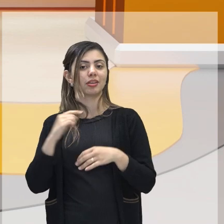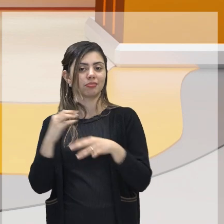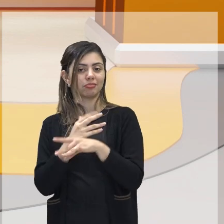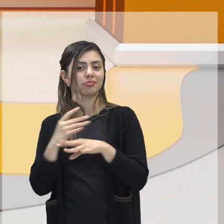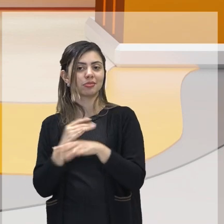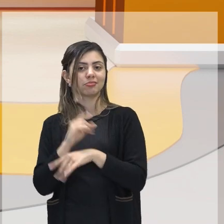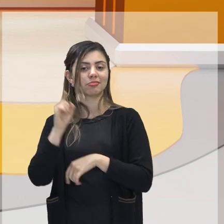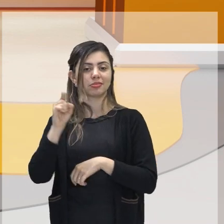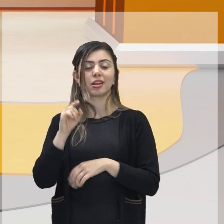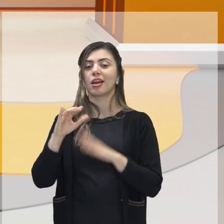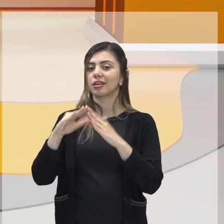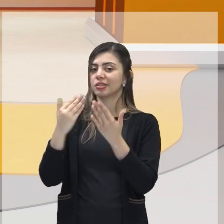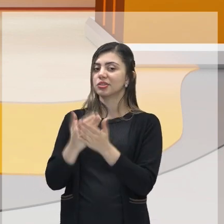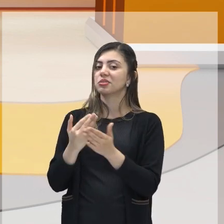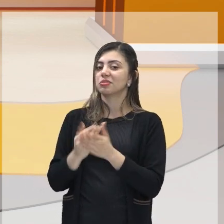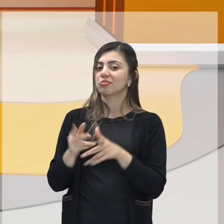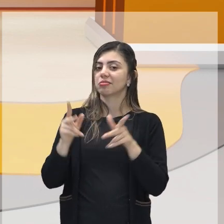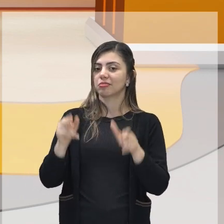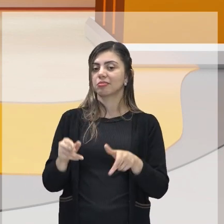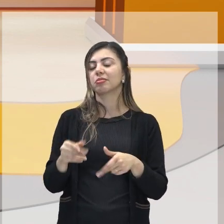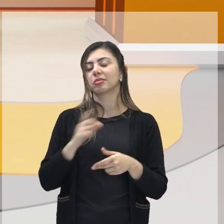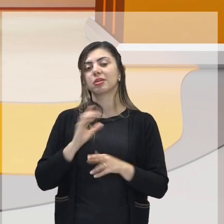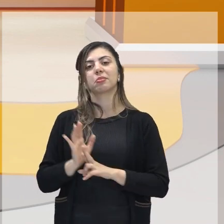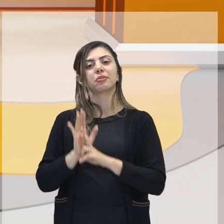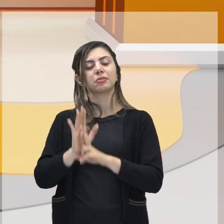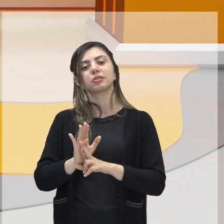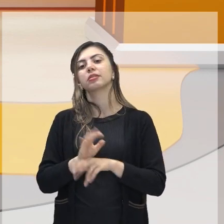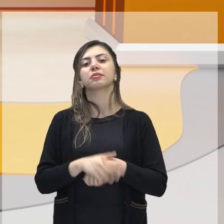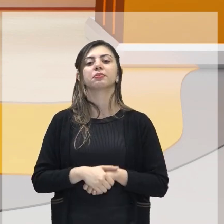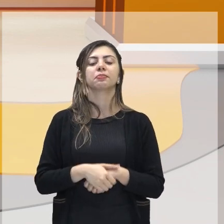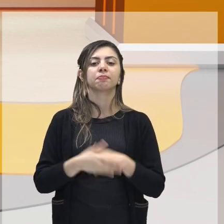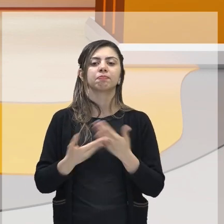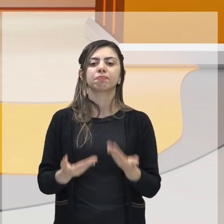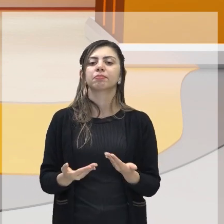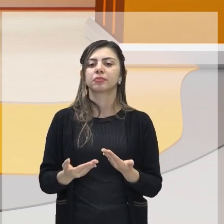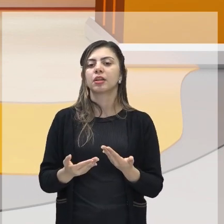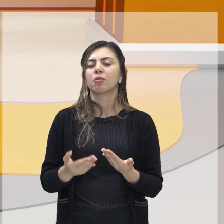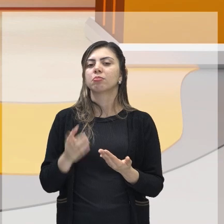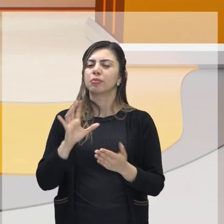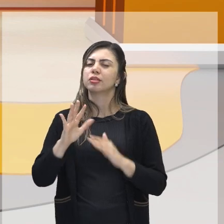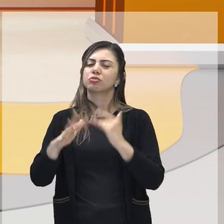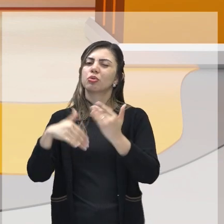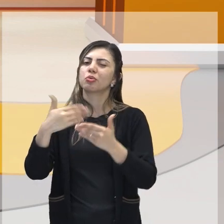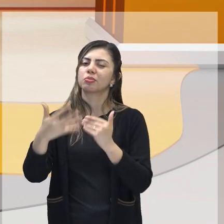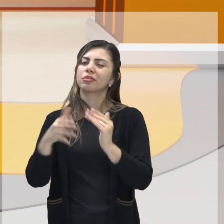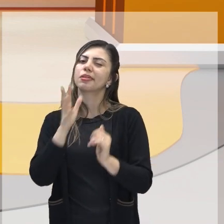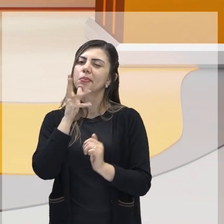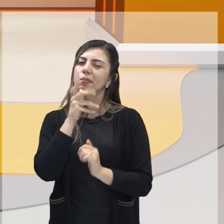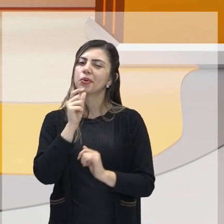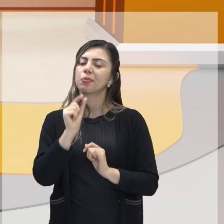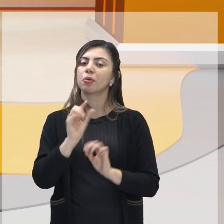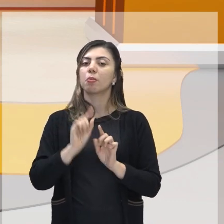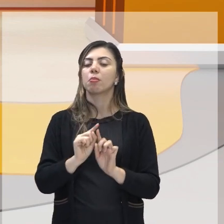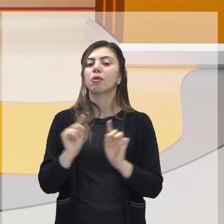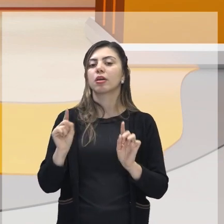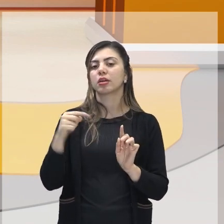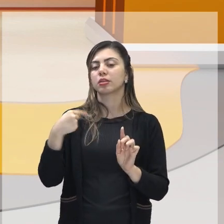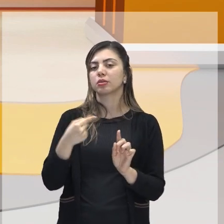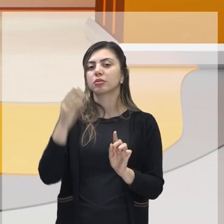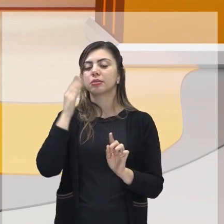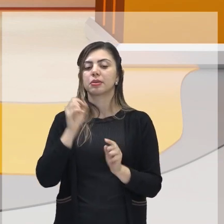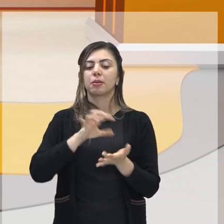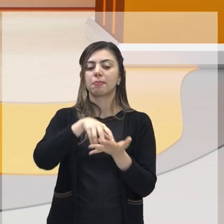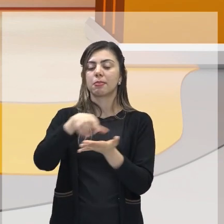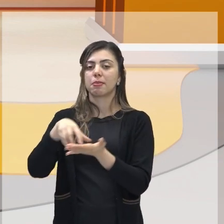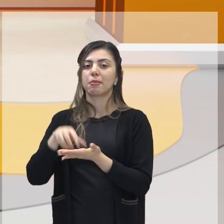que tem essa representatividade, tá bom? Que vai ser um pouco mais depois, né? Mas a ideia de se trazer essas instituições,